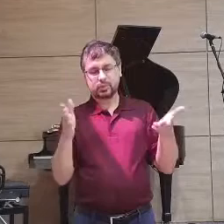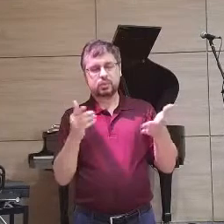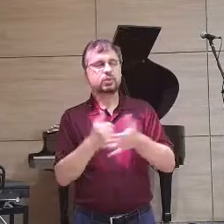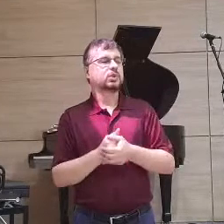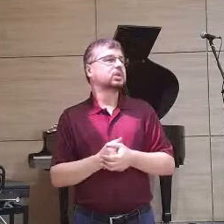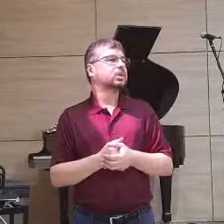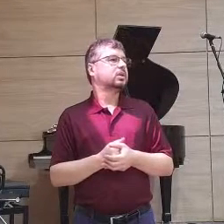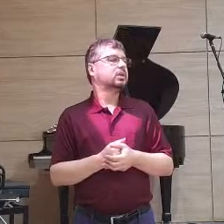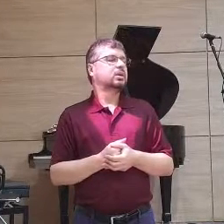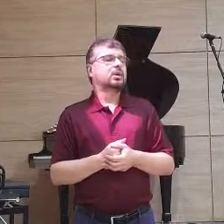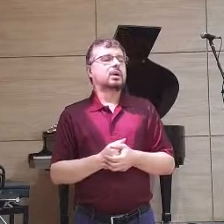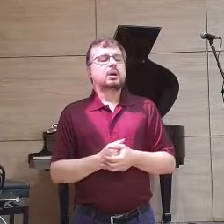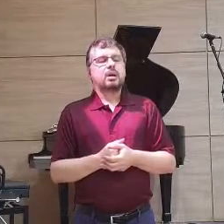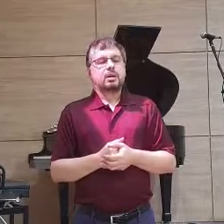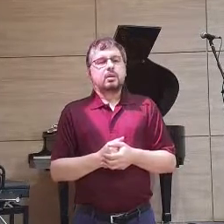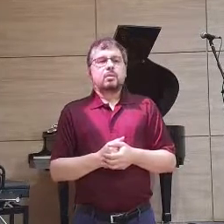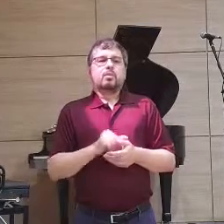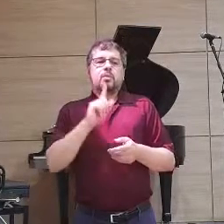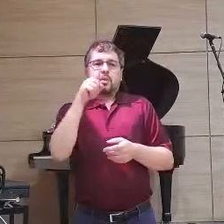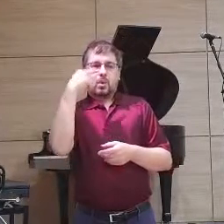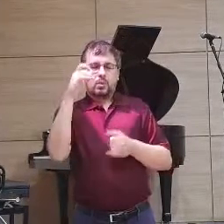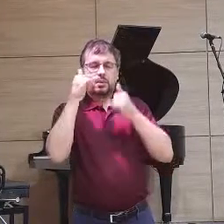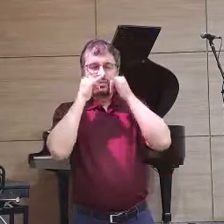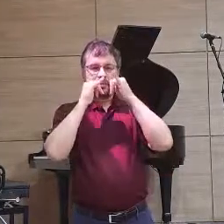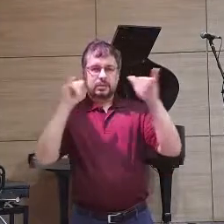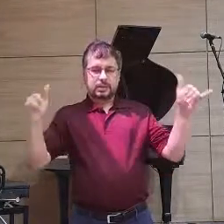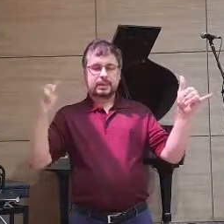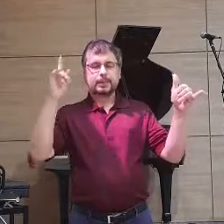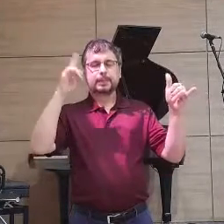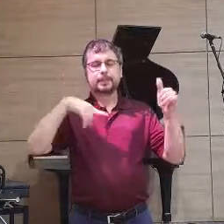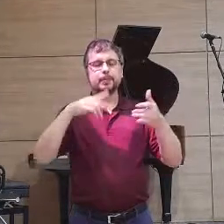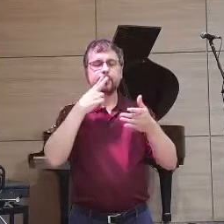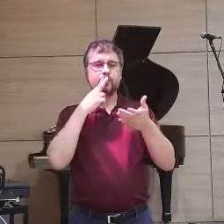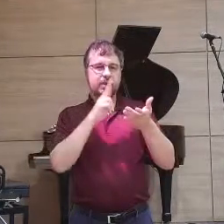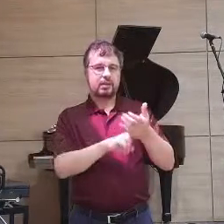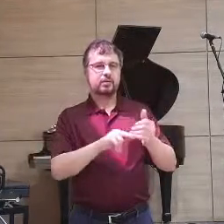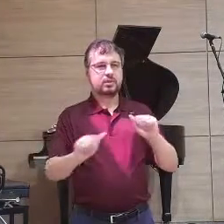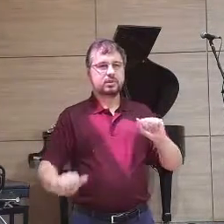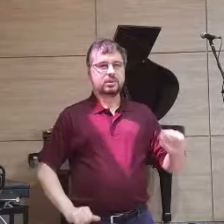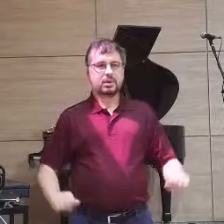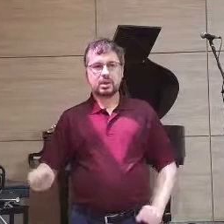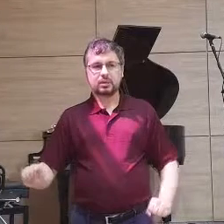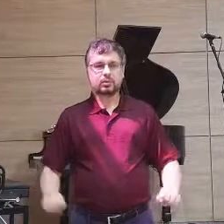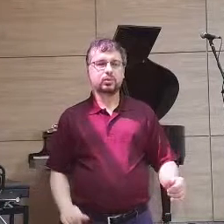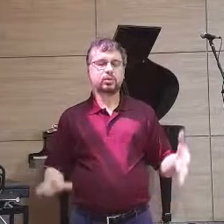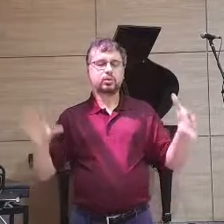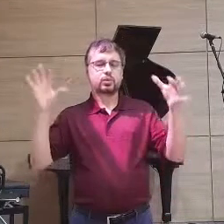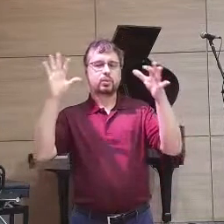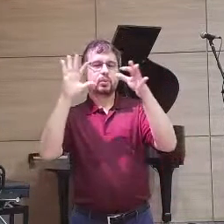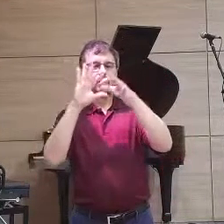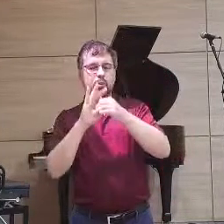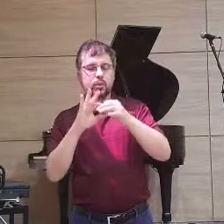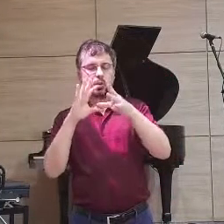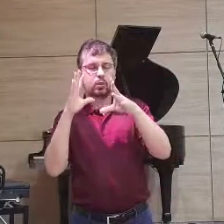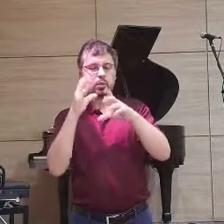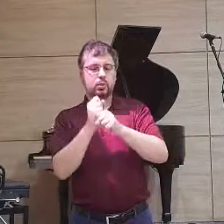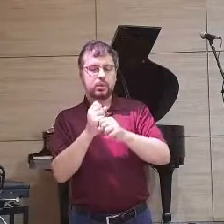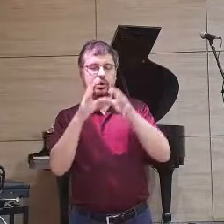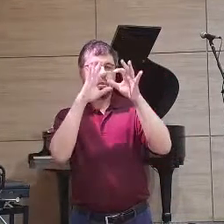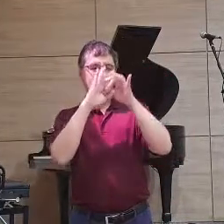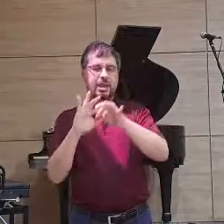importante uma segunda informação informação adicional é que o livro de artes ele é um elo entre os Evangelhos